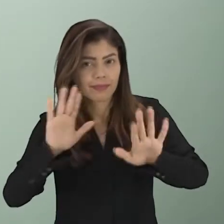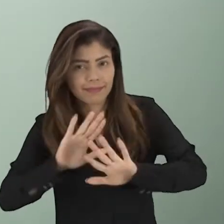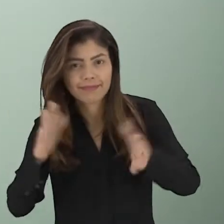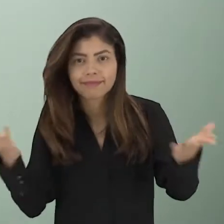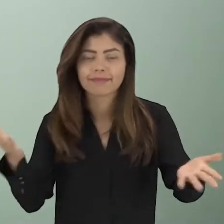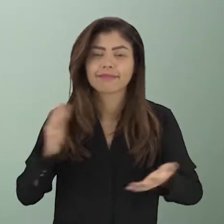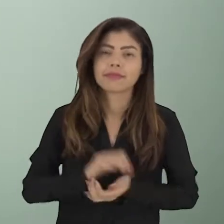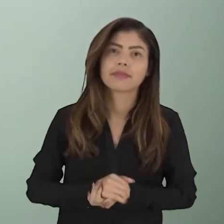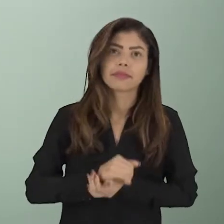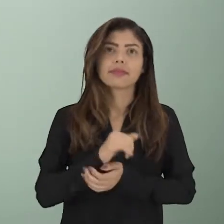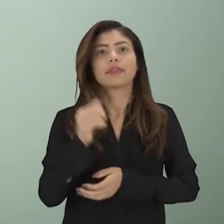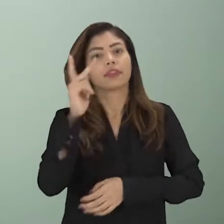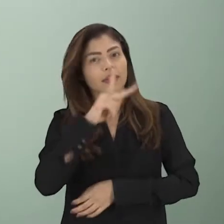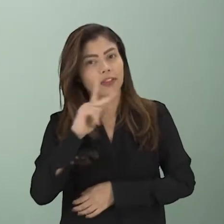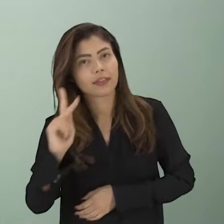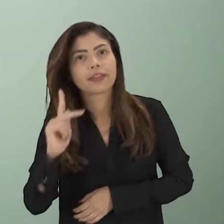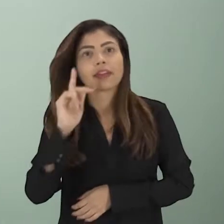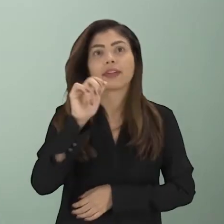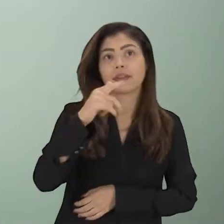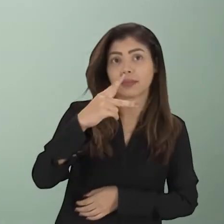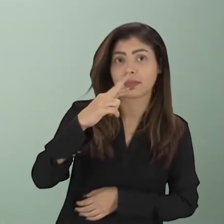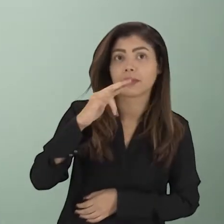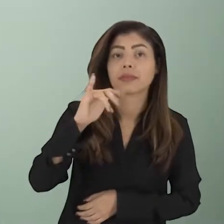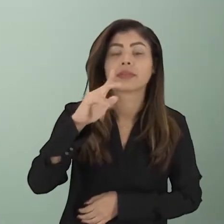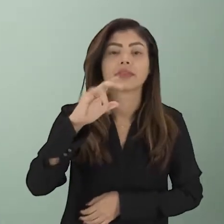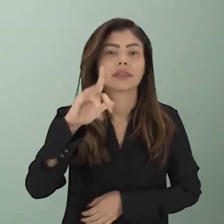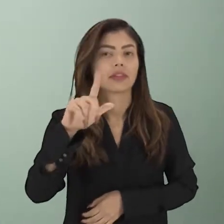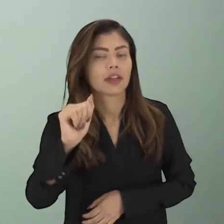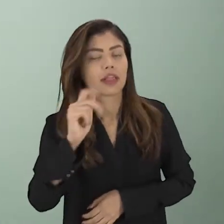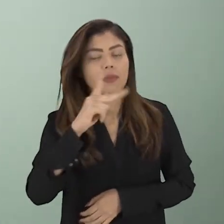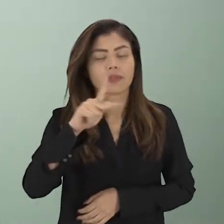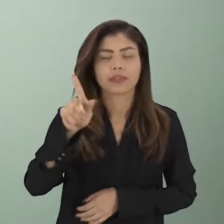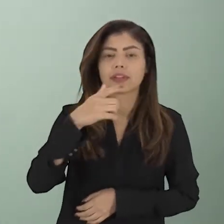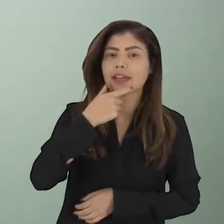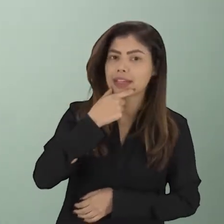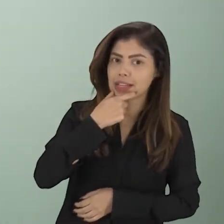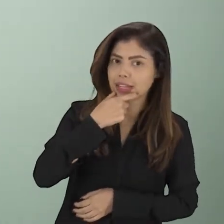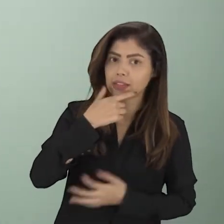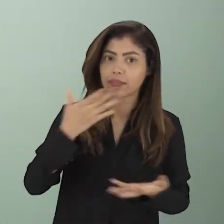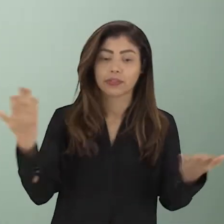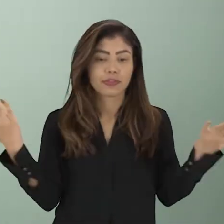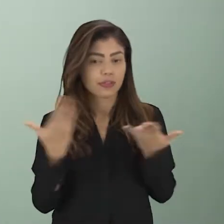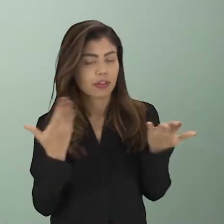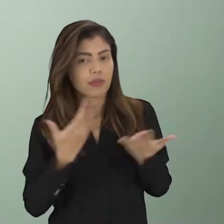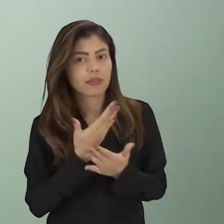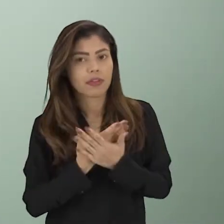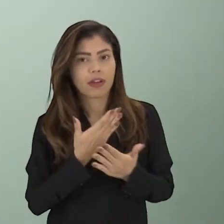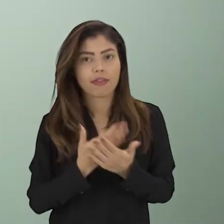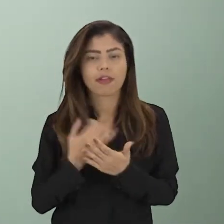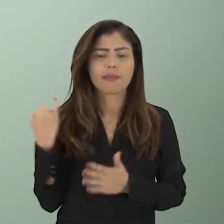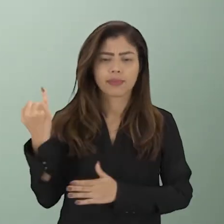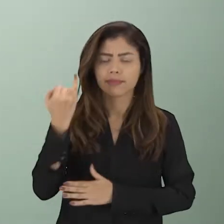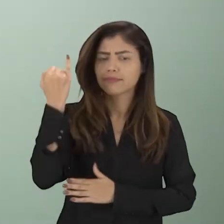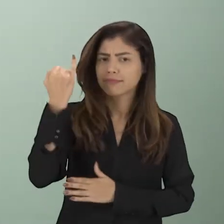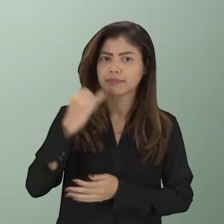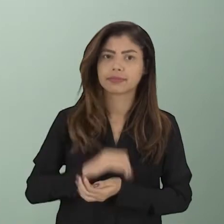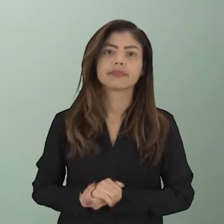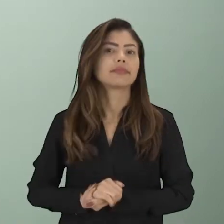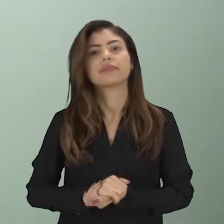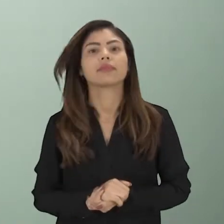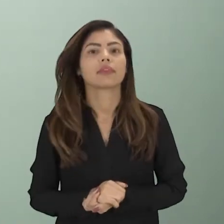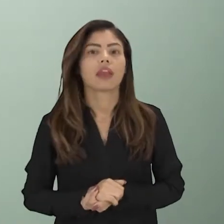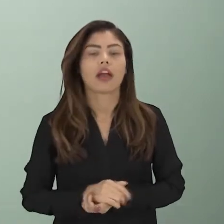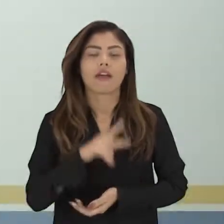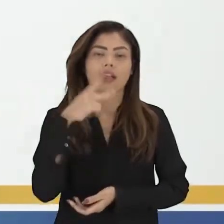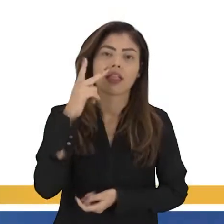Olá, eu sou a Teacher Priscila, sou a professora de inglês e hoje nós vamos ter uma aula muito especial. Nós